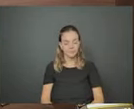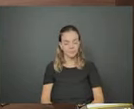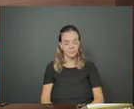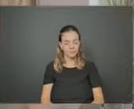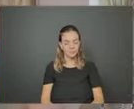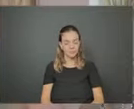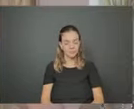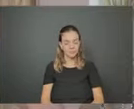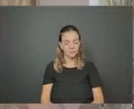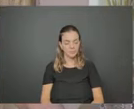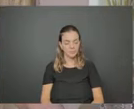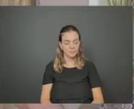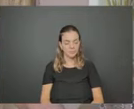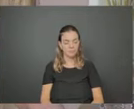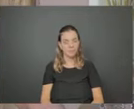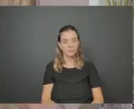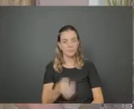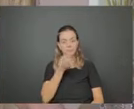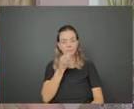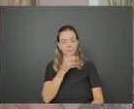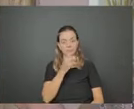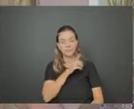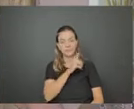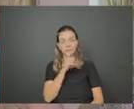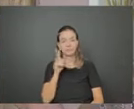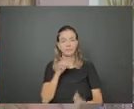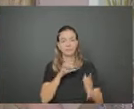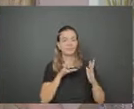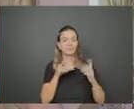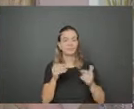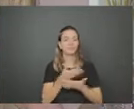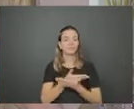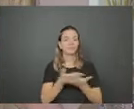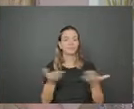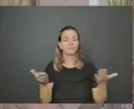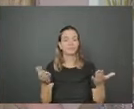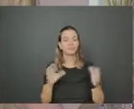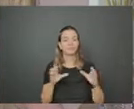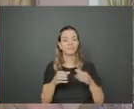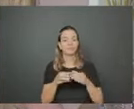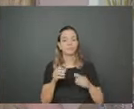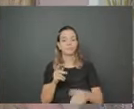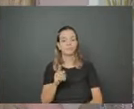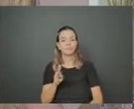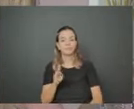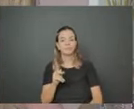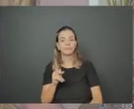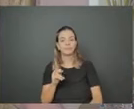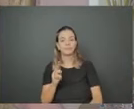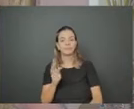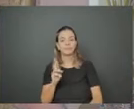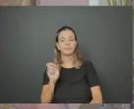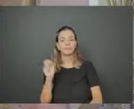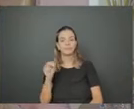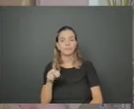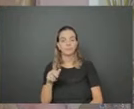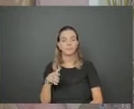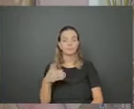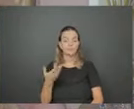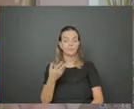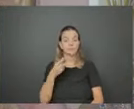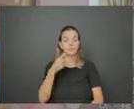Bom dia a todos. Tenente Coronel Klempes, comandando o BPTran. Então, com o seu questionamento, vereador Mauro, o